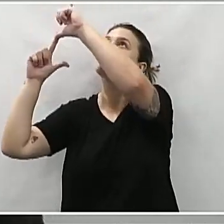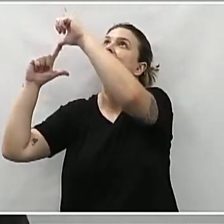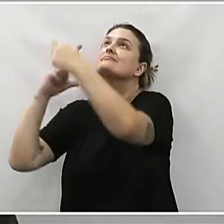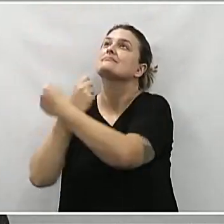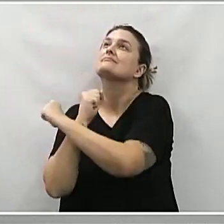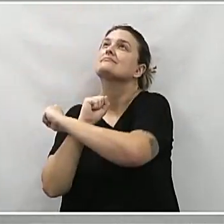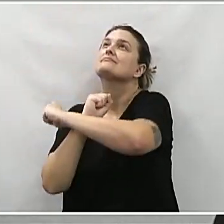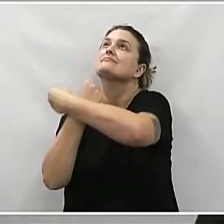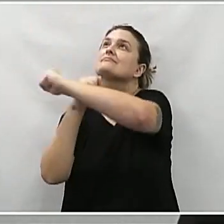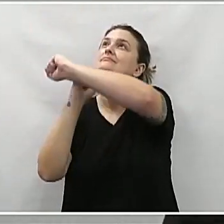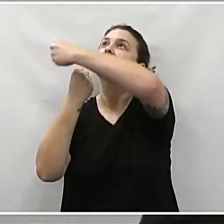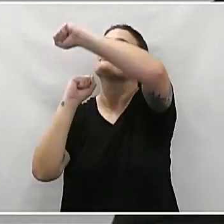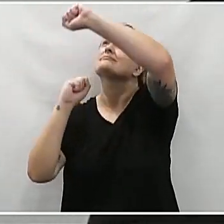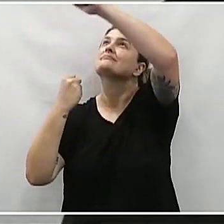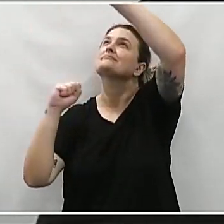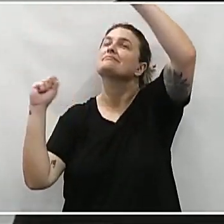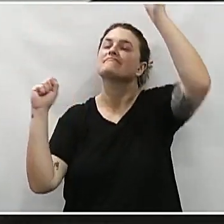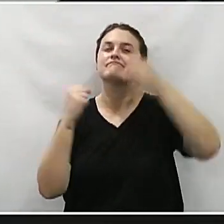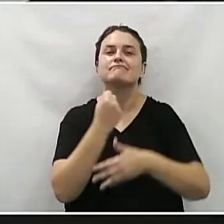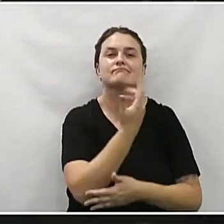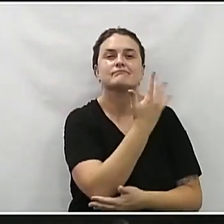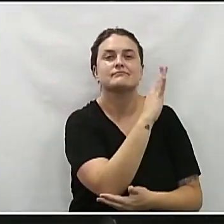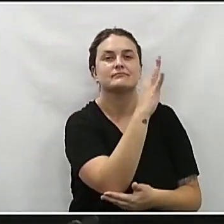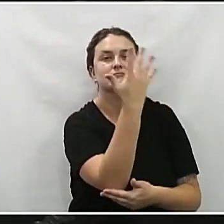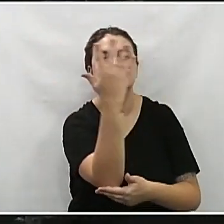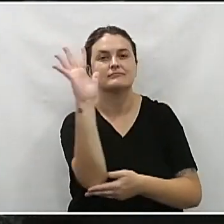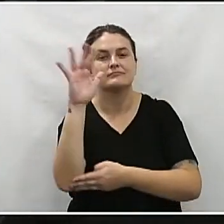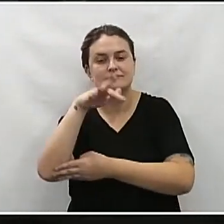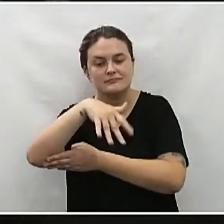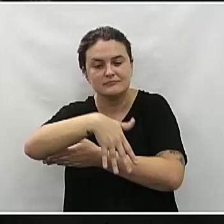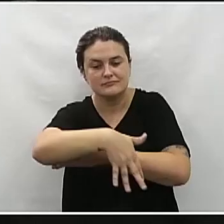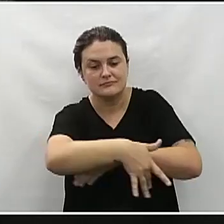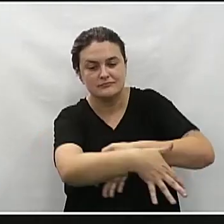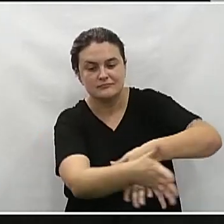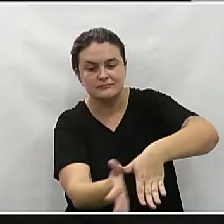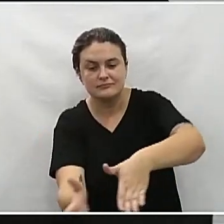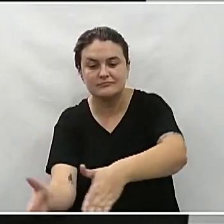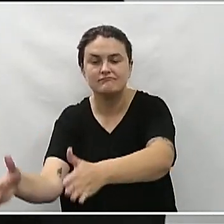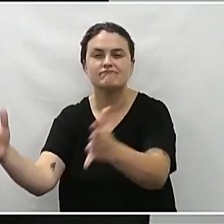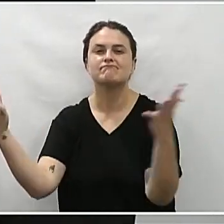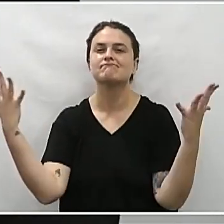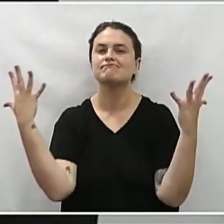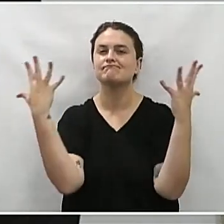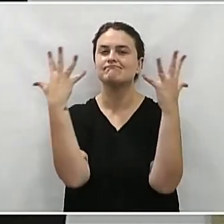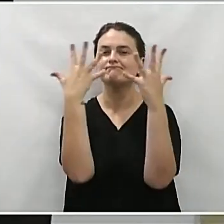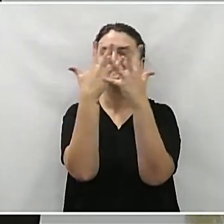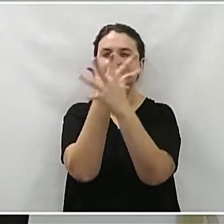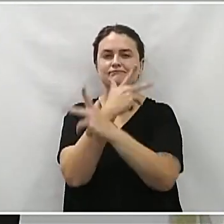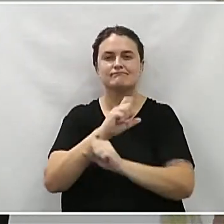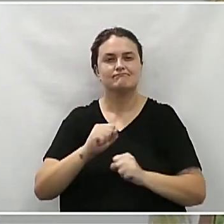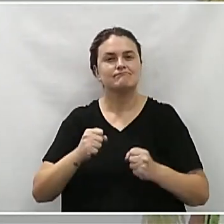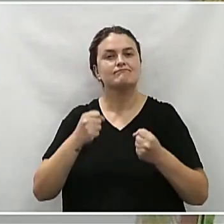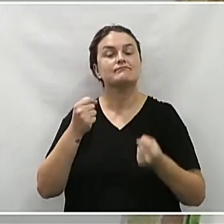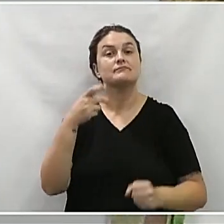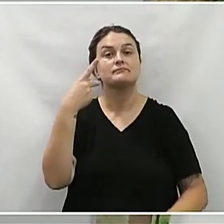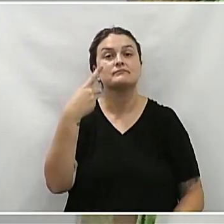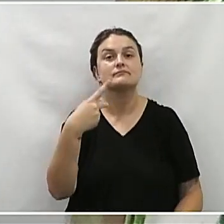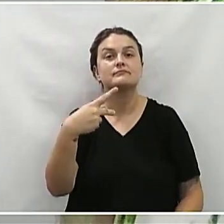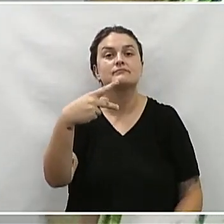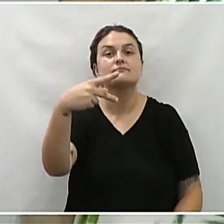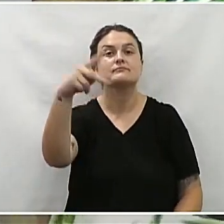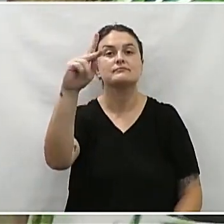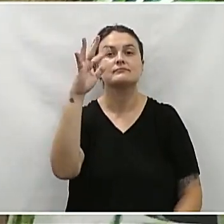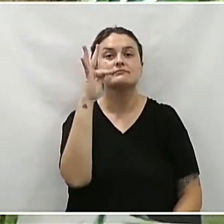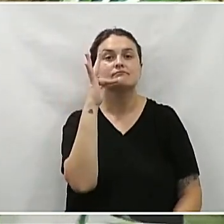resplandece. Gigante pela própria natureza, és belo, és forte, pago e do